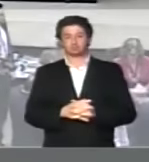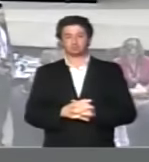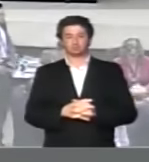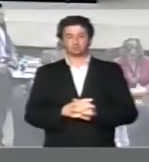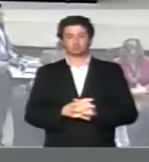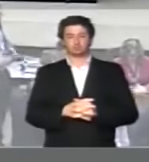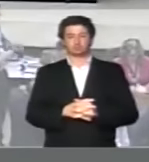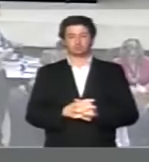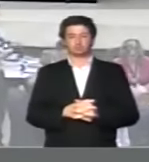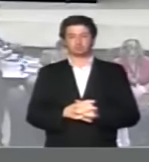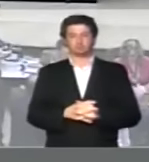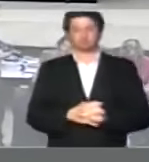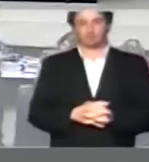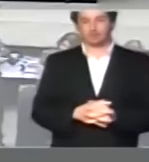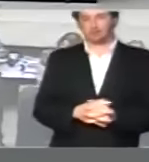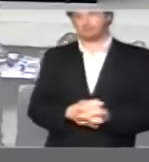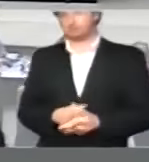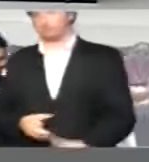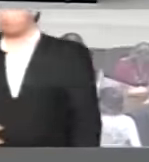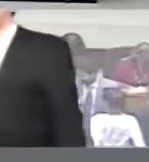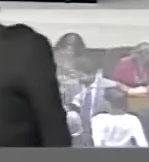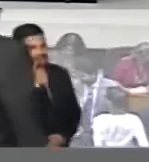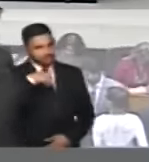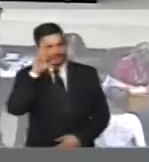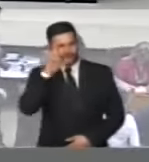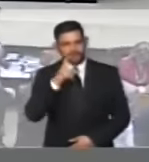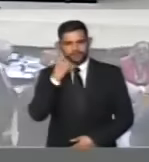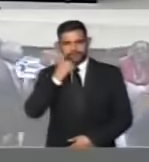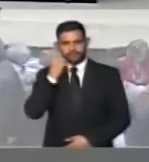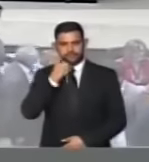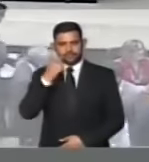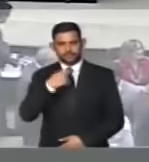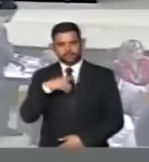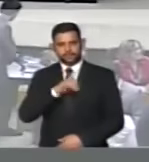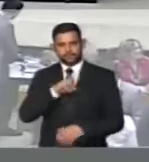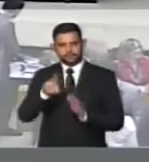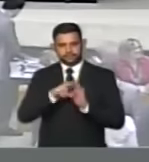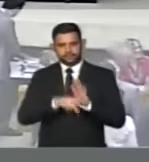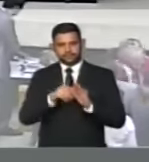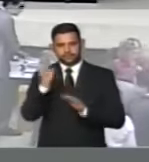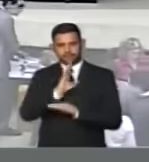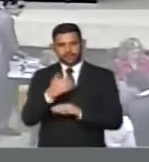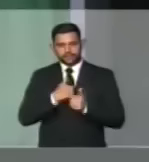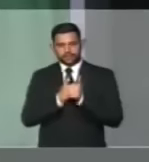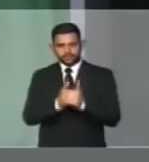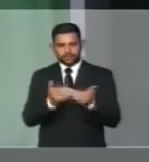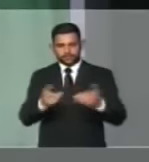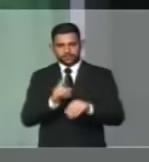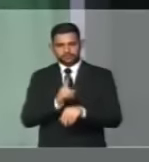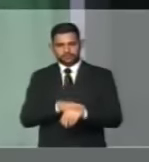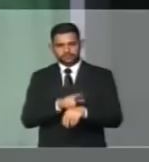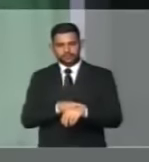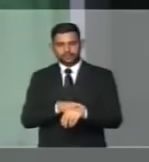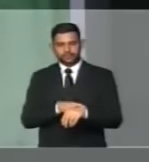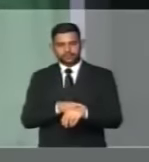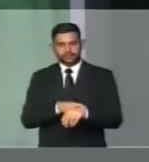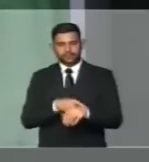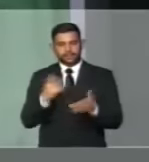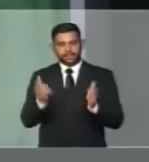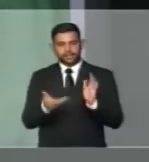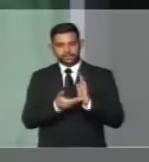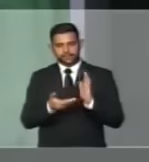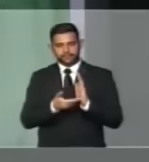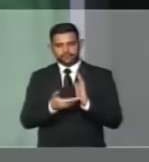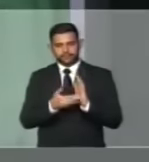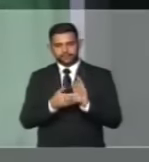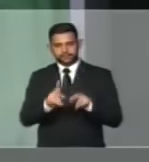Senhoras e senhores, o Brasil. Nobre deputado, o tempo regimental. O Brasil acompanha nesse momento a Câmara dos